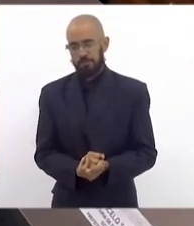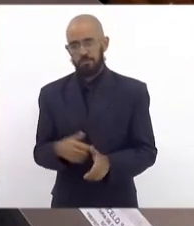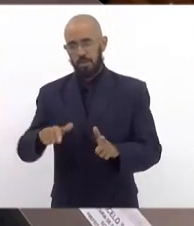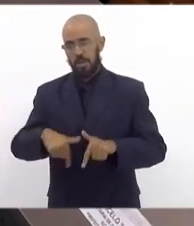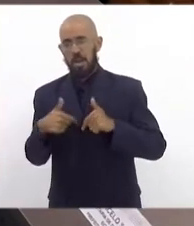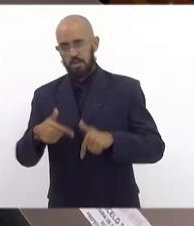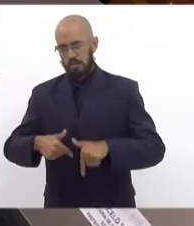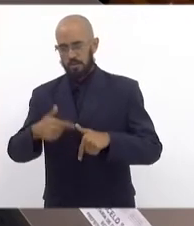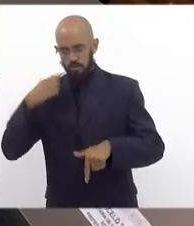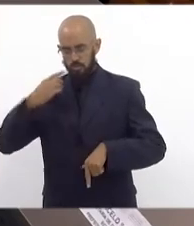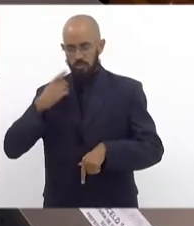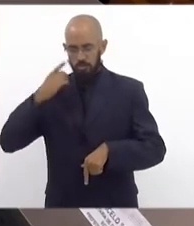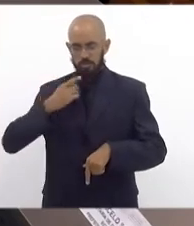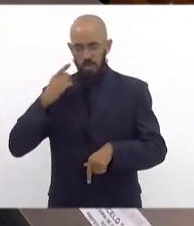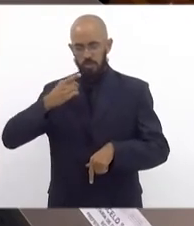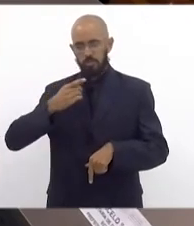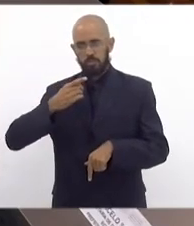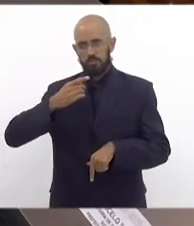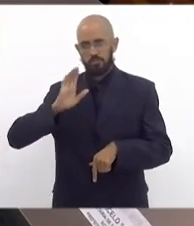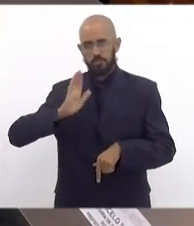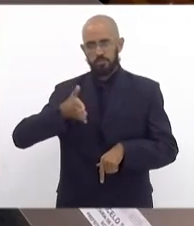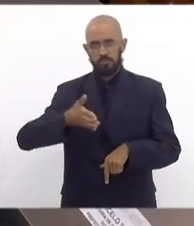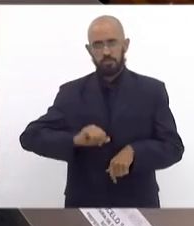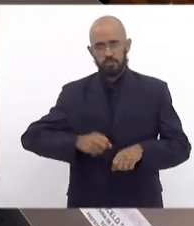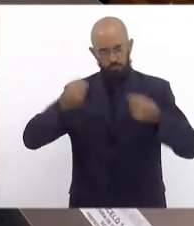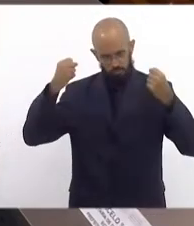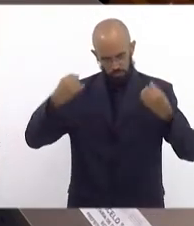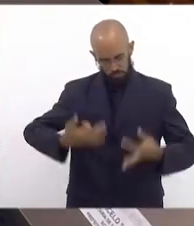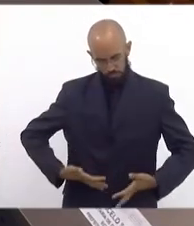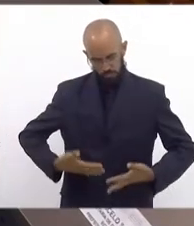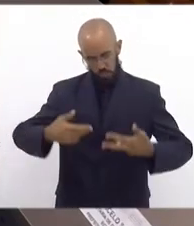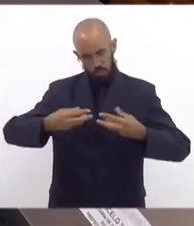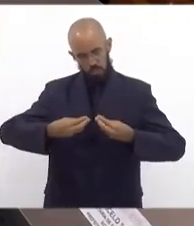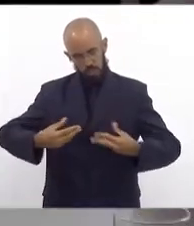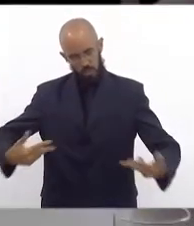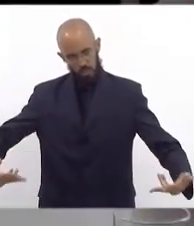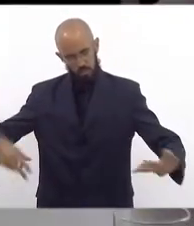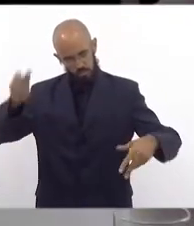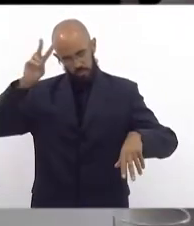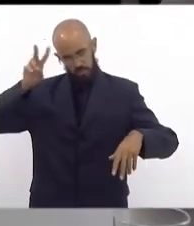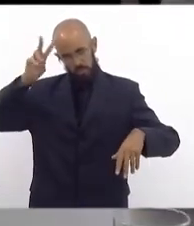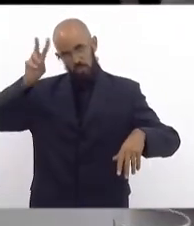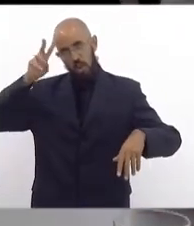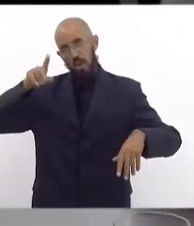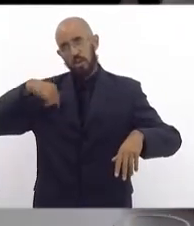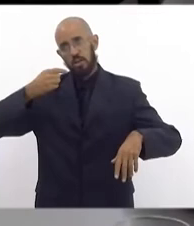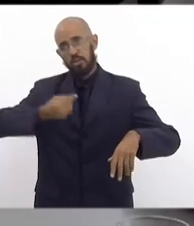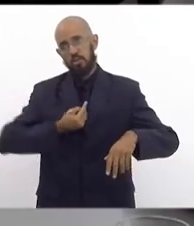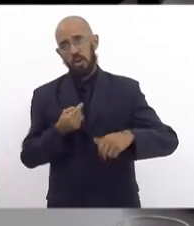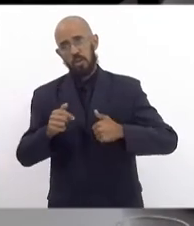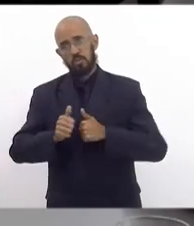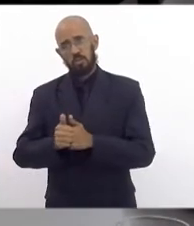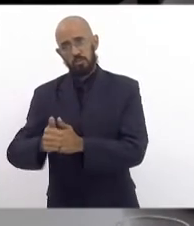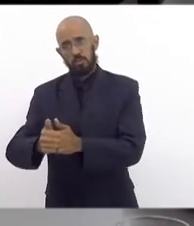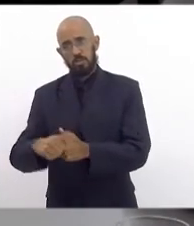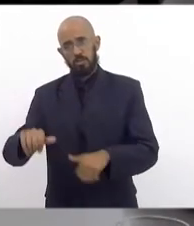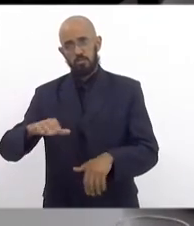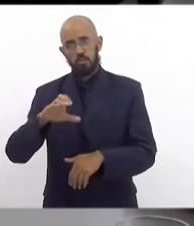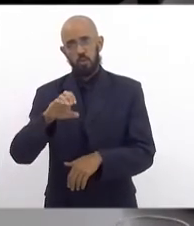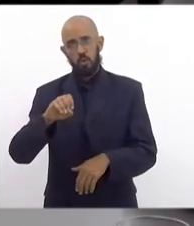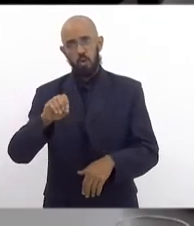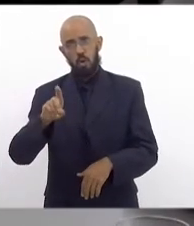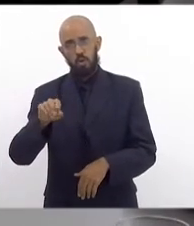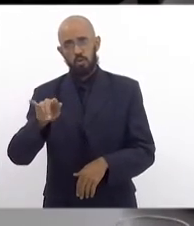iniciativa do deputado aqui já colocou bastante coisa histórica aí a gente se viu muito que diz o Código Tributário